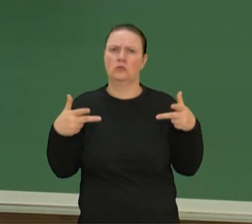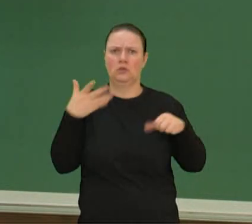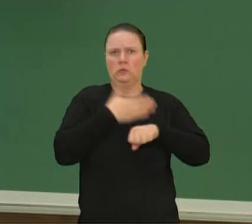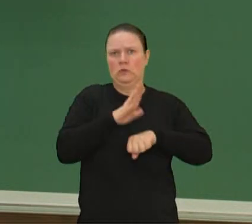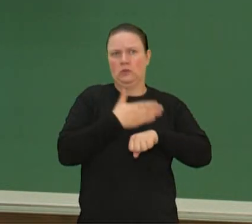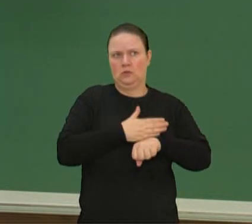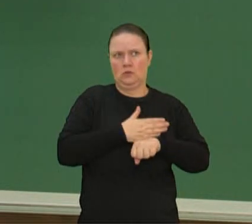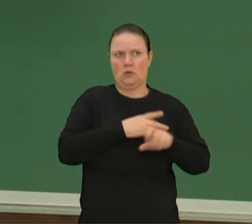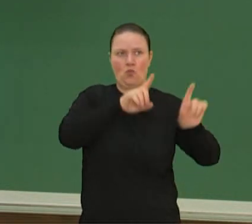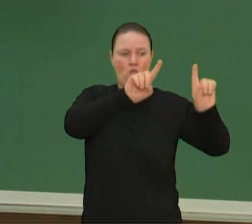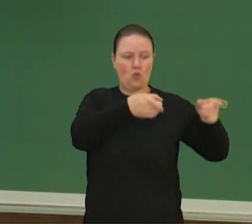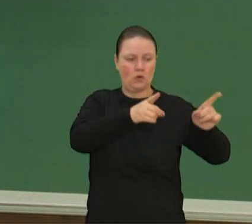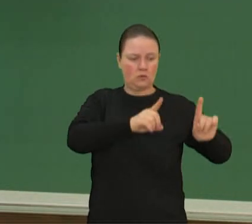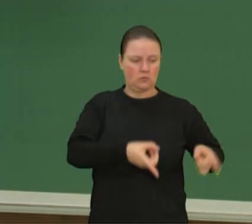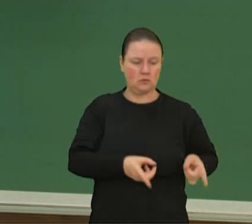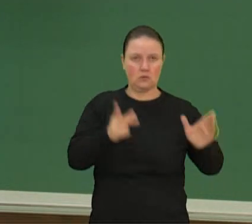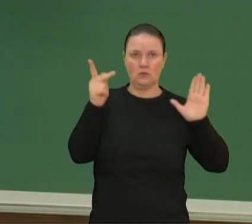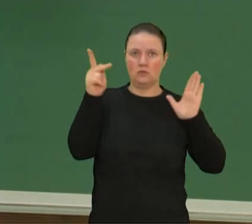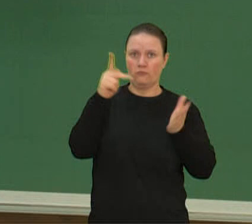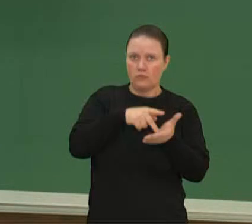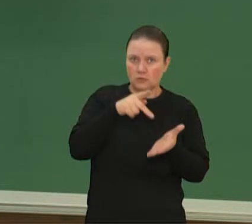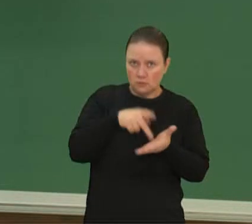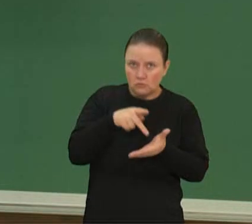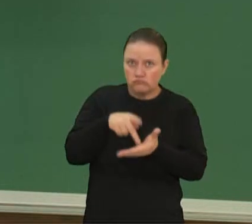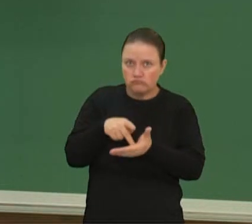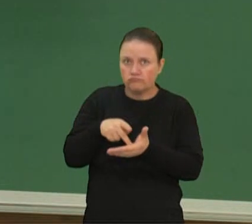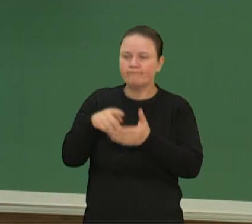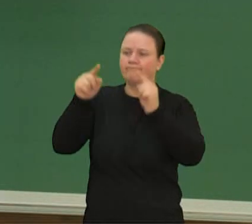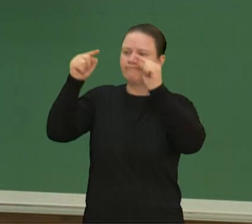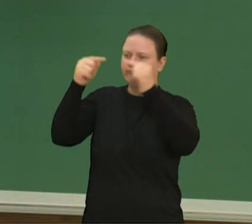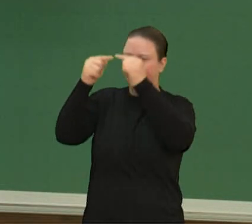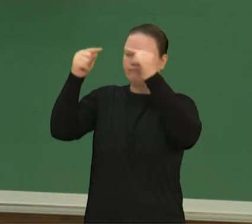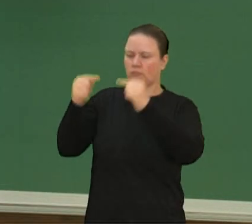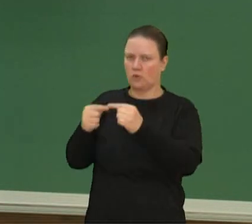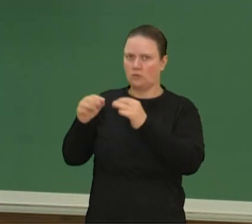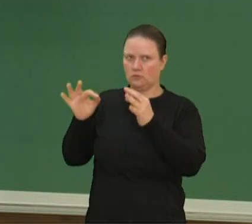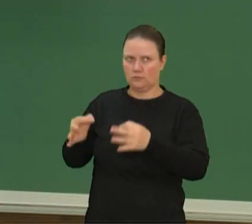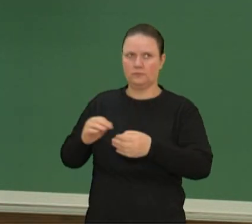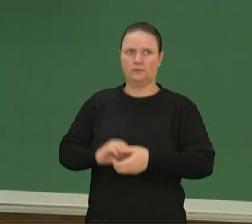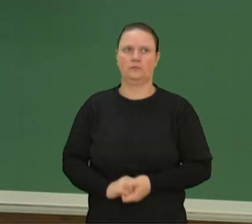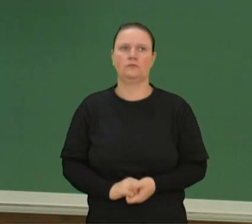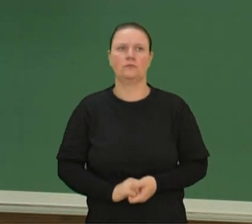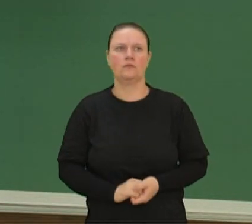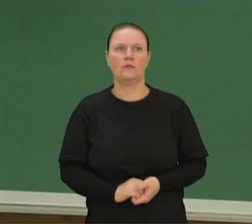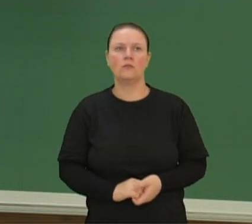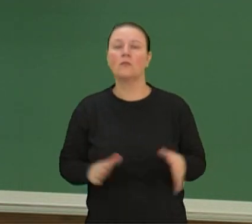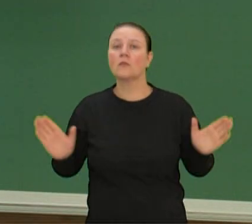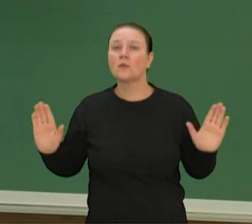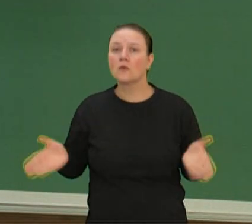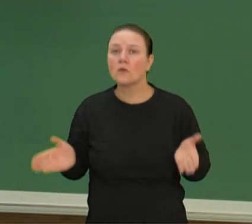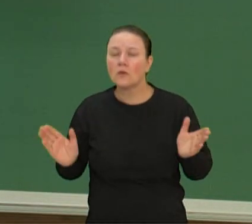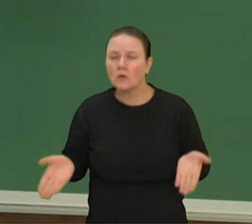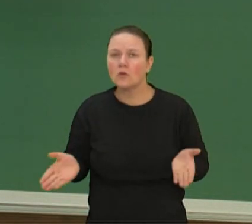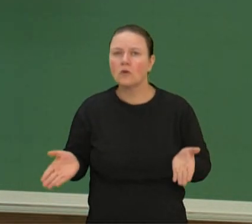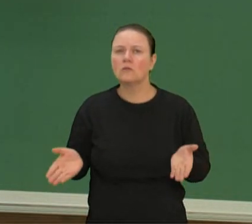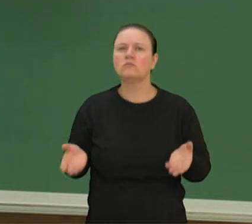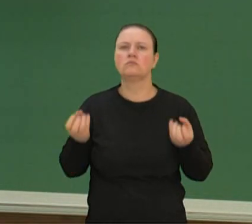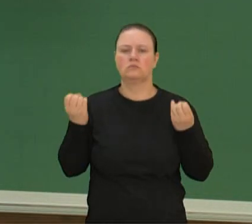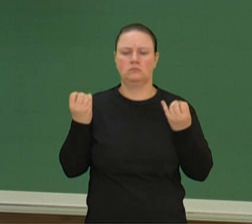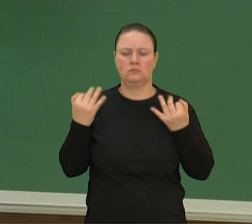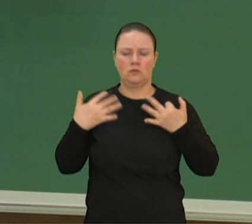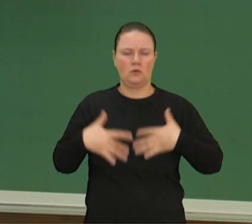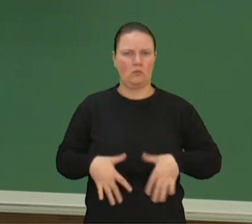alternativas são verdadeiras, elas correspondem ao que foi falado aqui na aula. Vamos fazer então as nossas